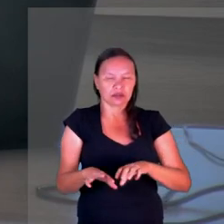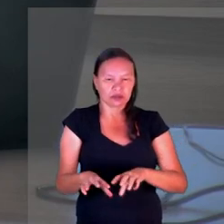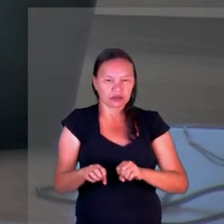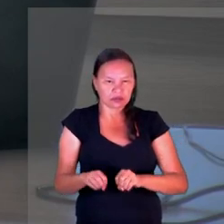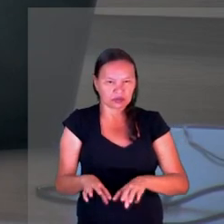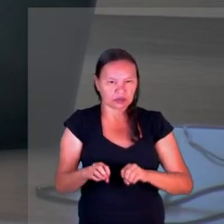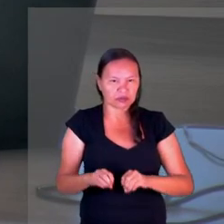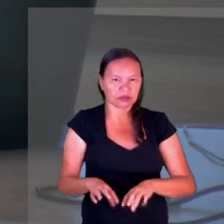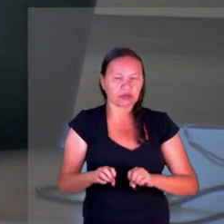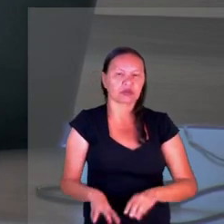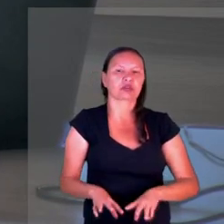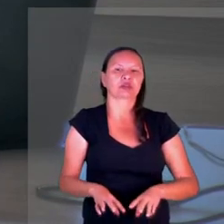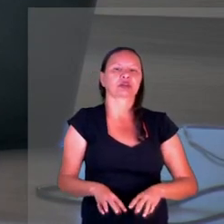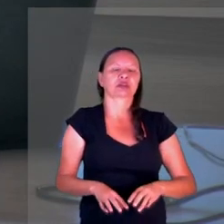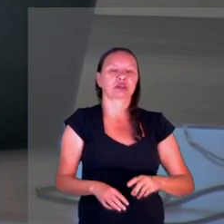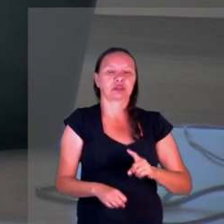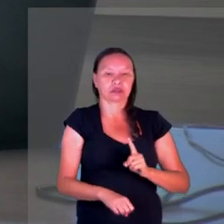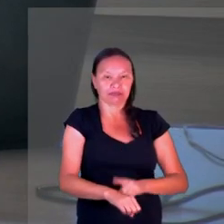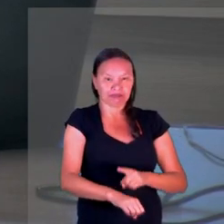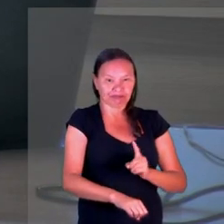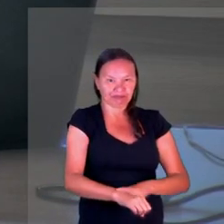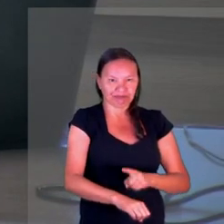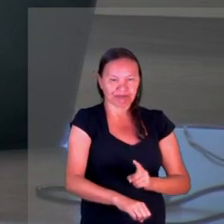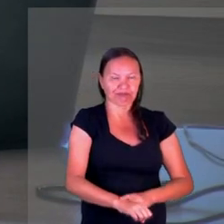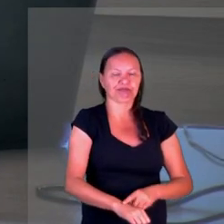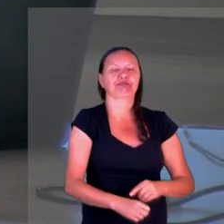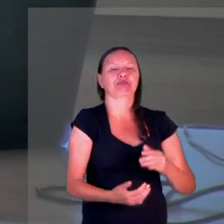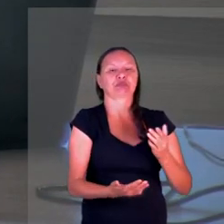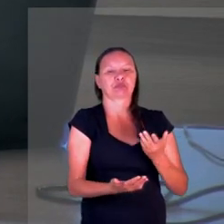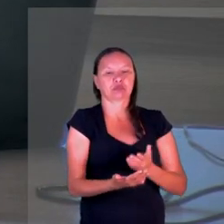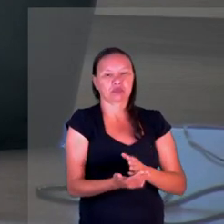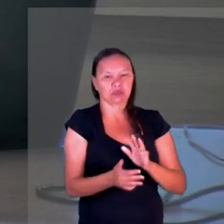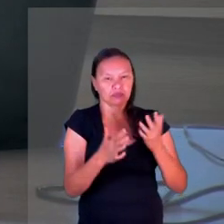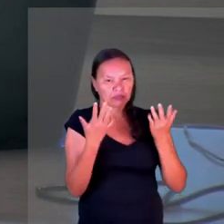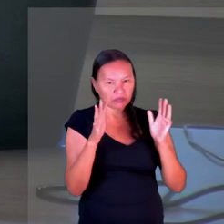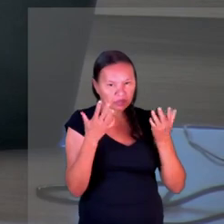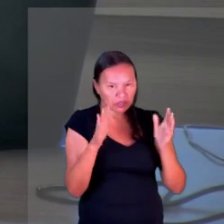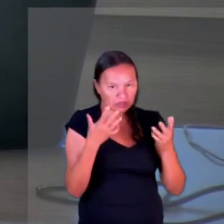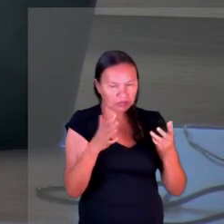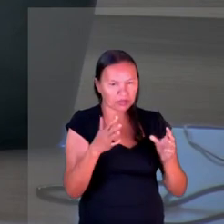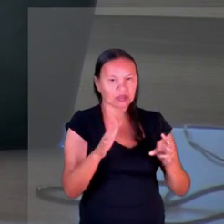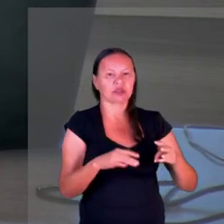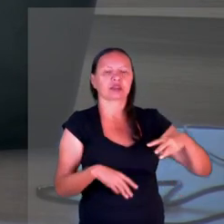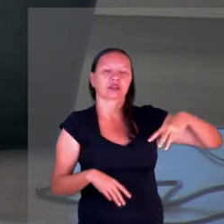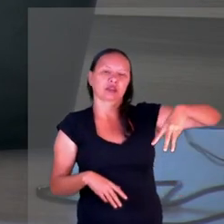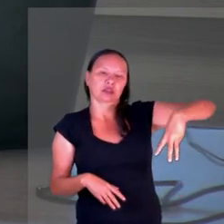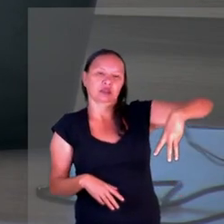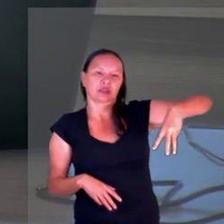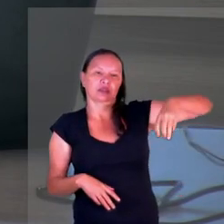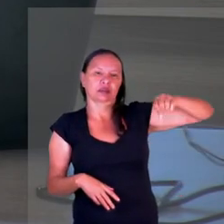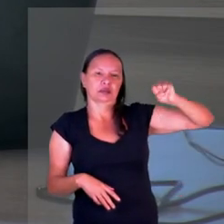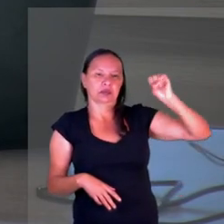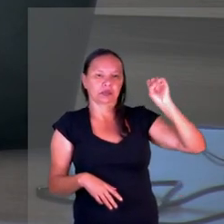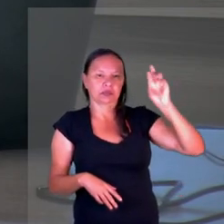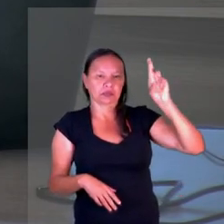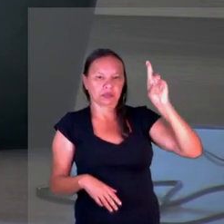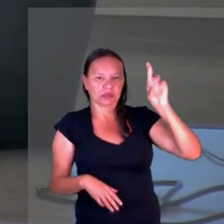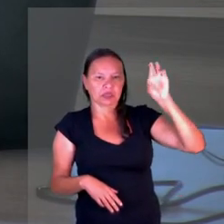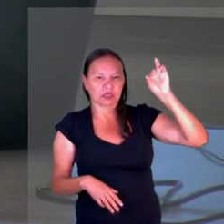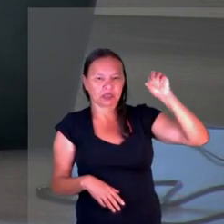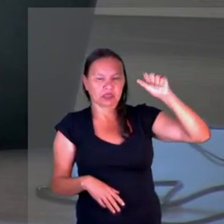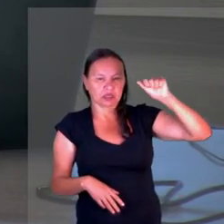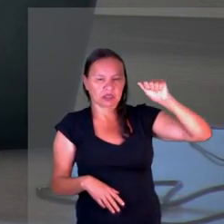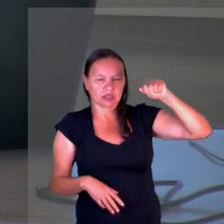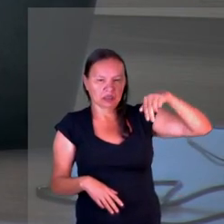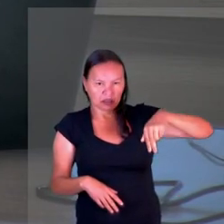momento já eh parabenizar a Miriam eh pela atuação e pela pelas